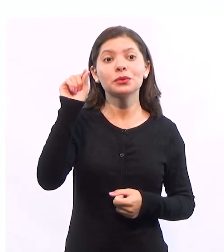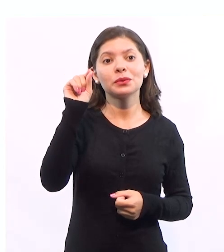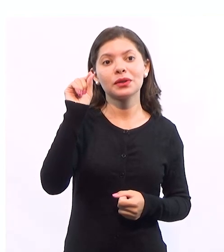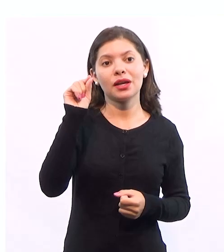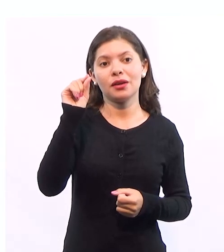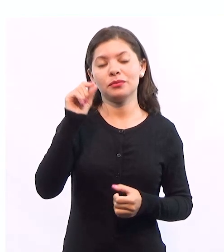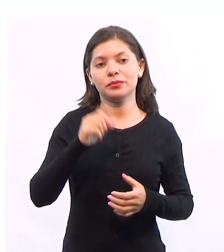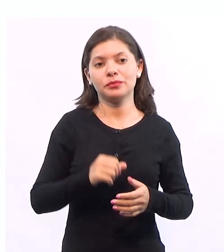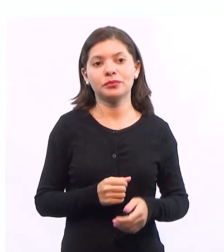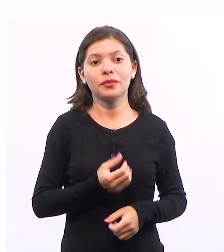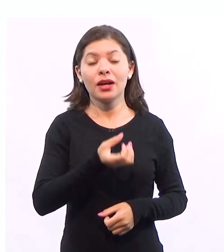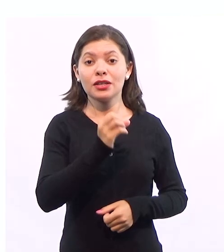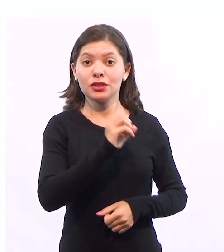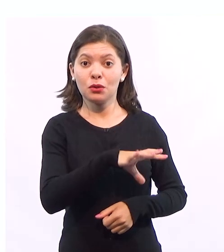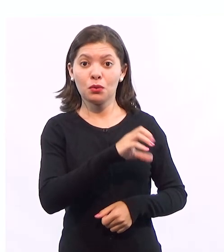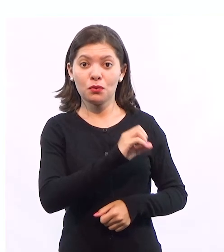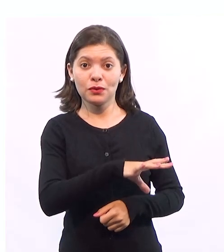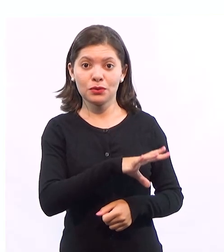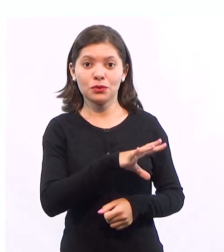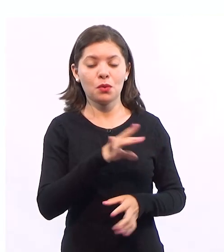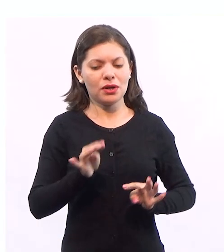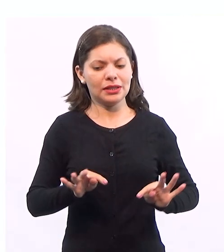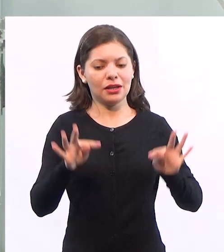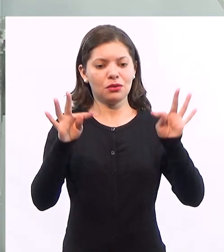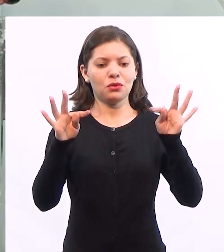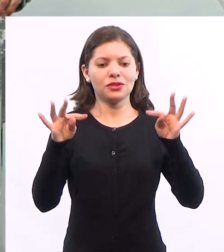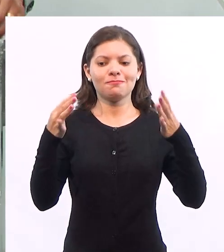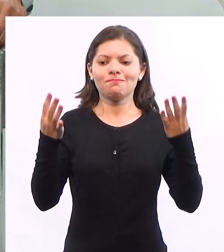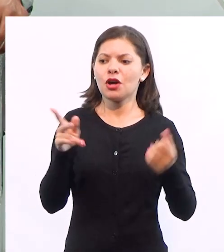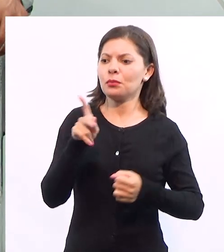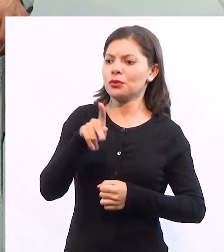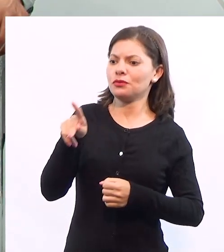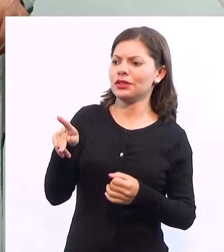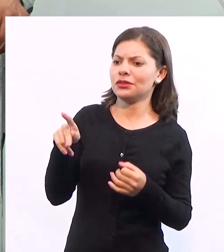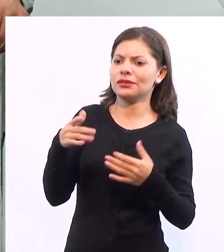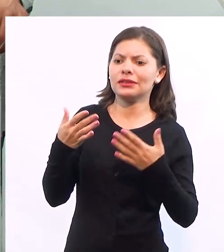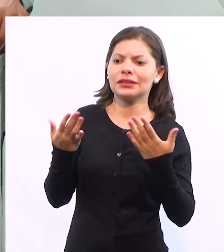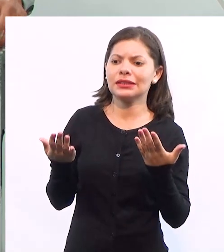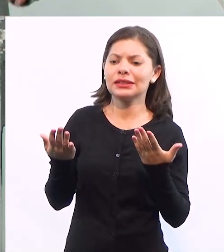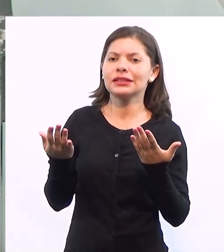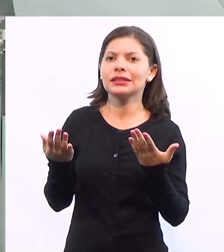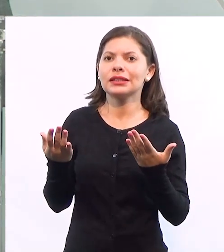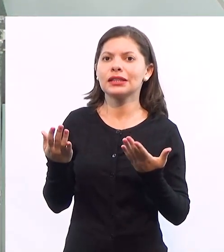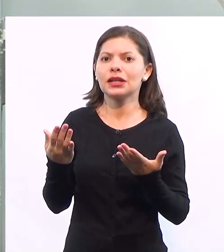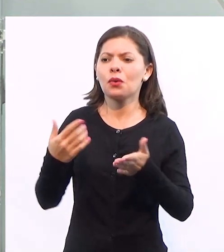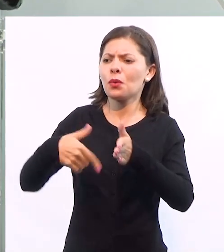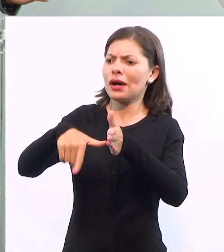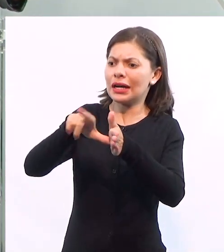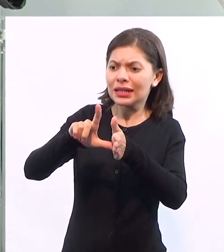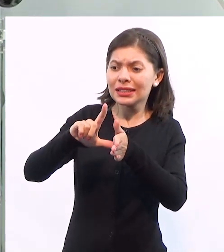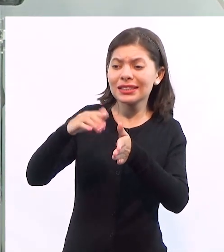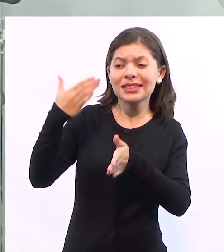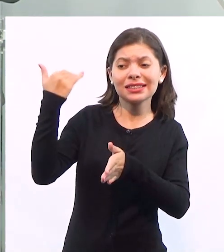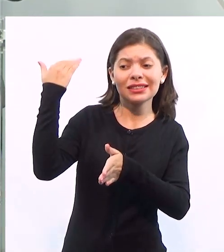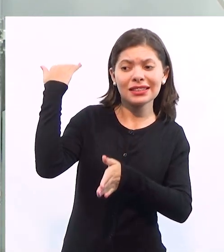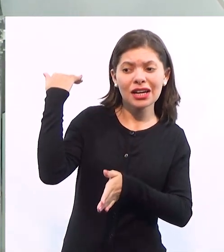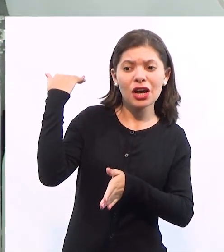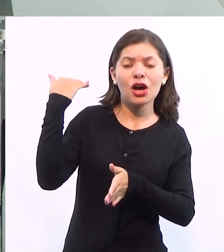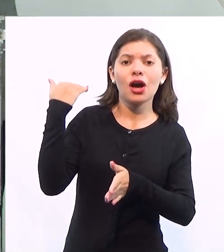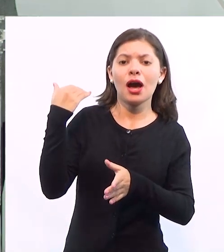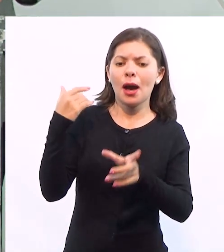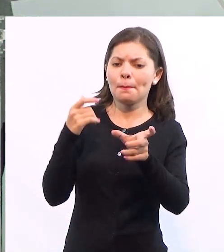as inovações tecnológicas. Professor do céu. Então quer dizer que naquela época